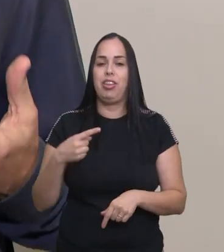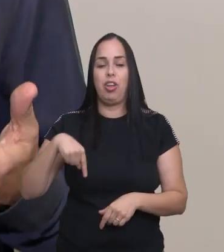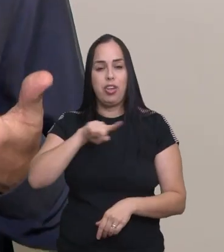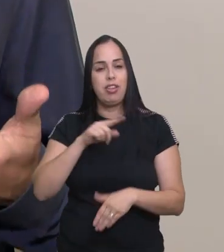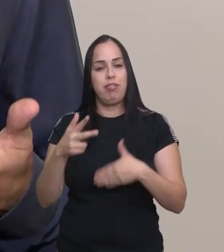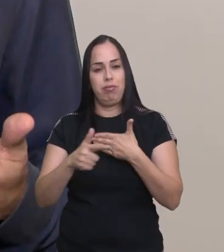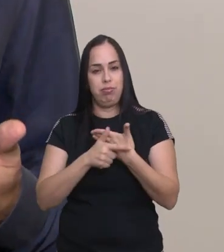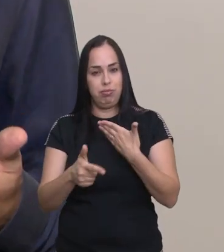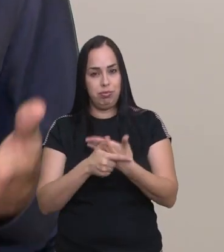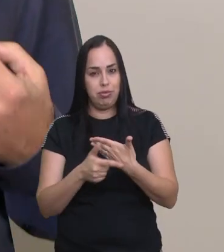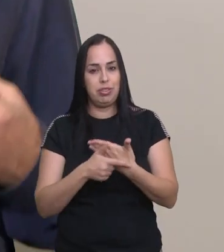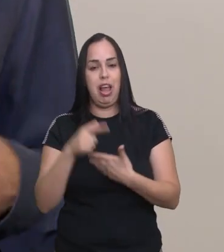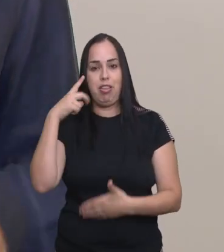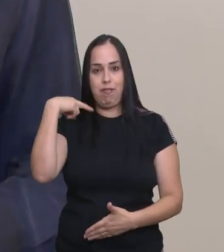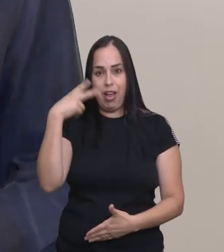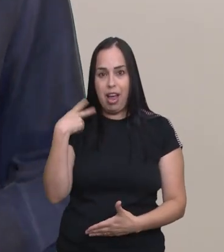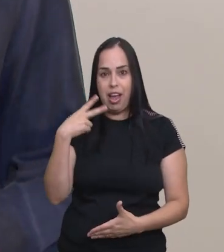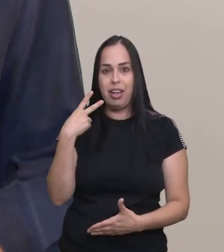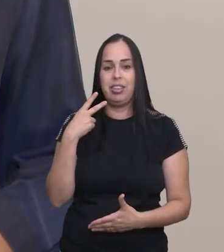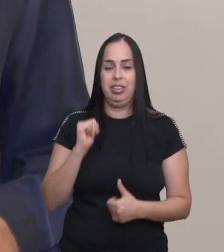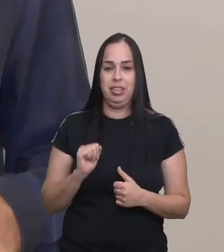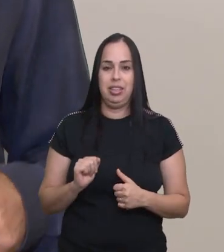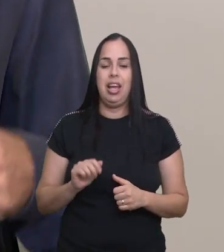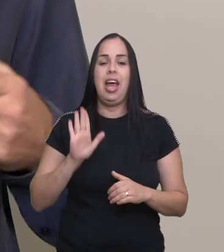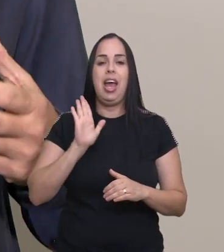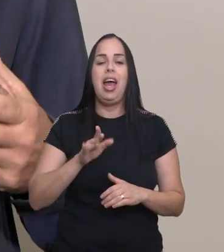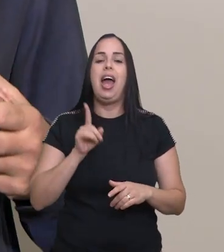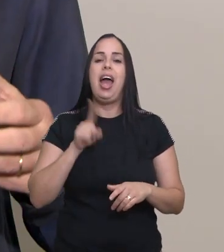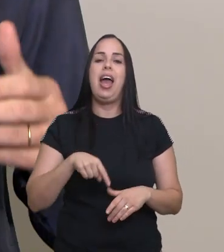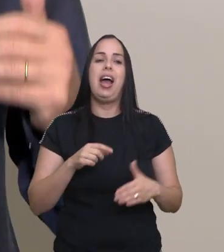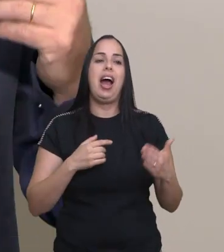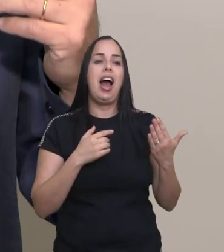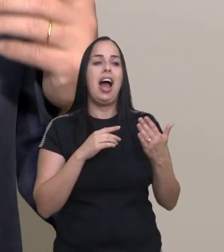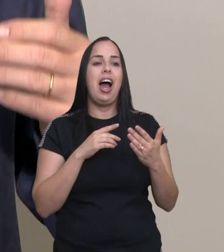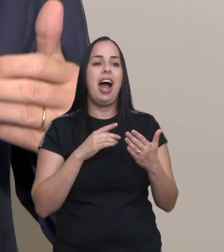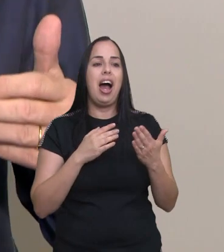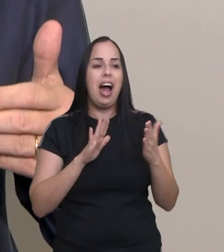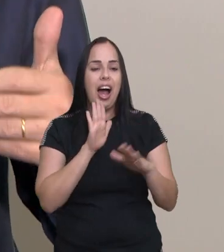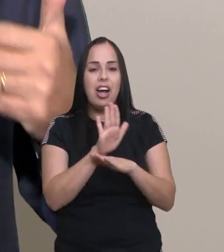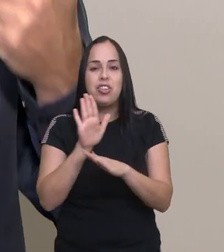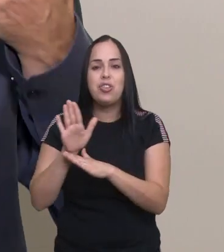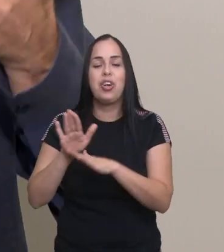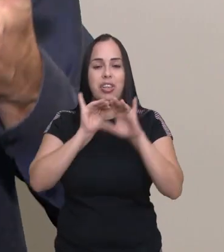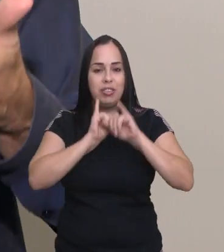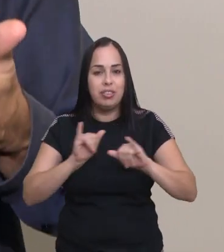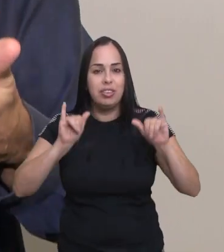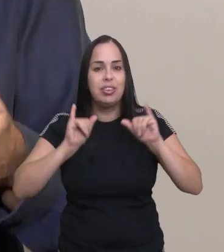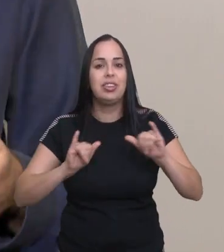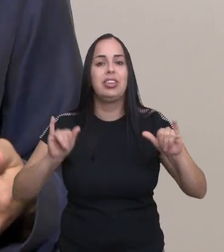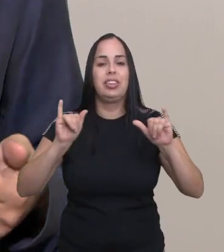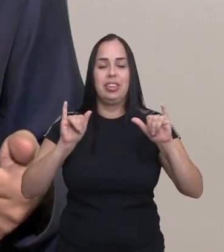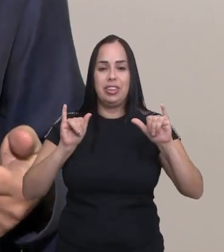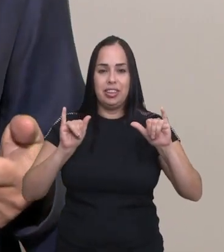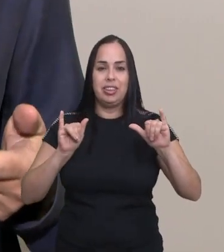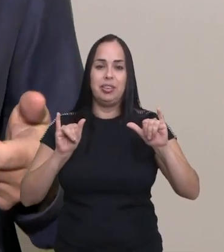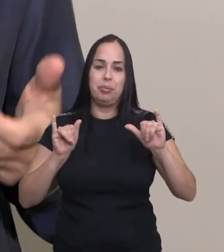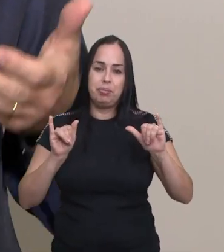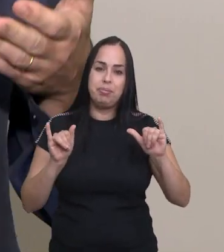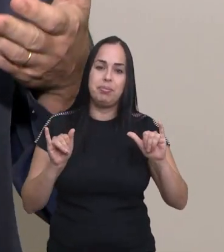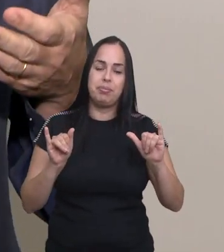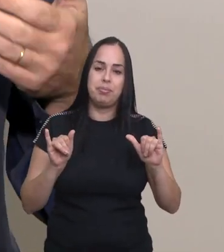função nossa de vereador da Câmara Municipal é ajudar na orientação, na divulgação dessa